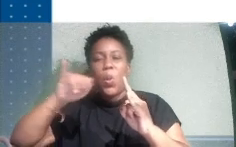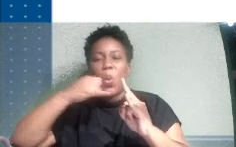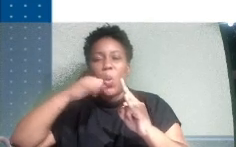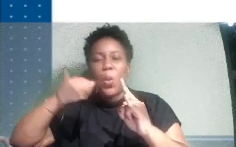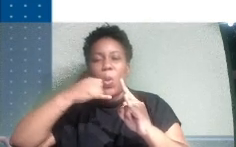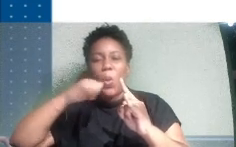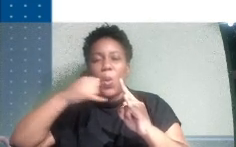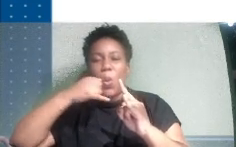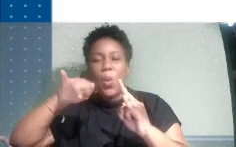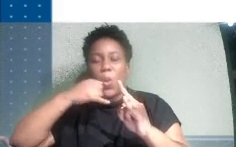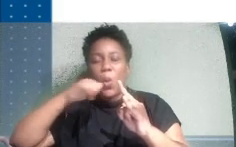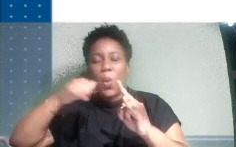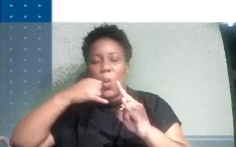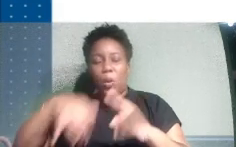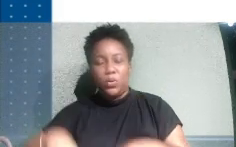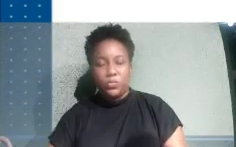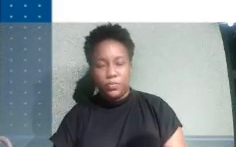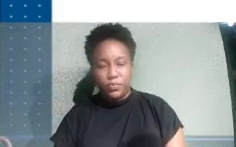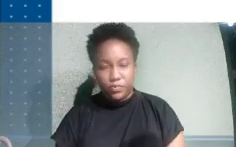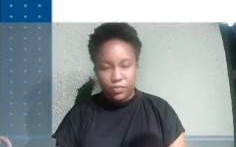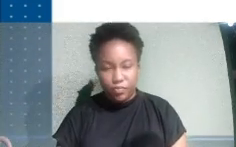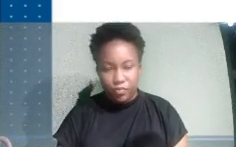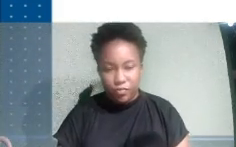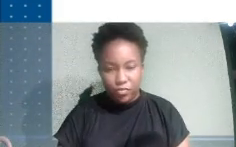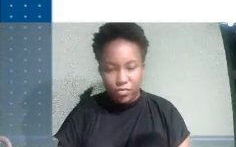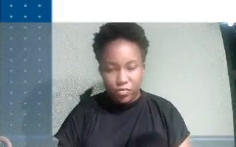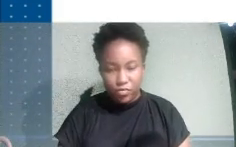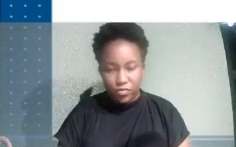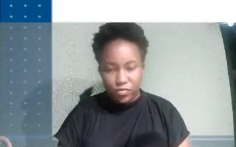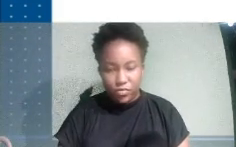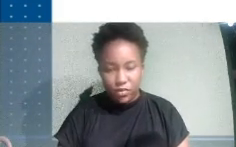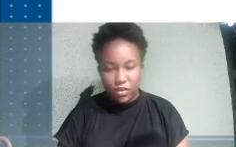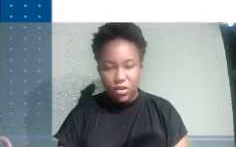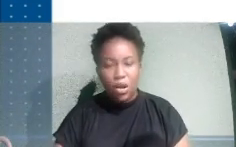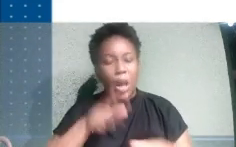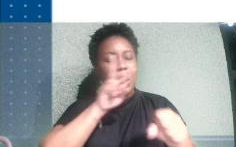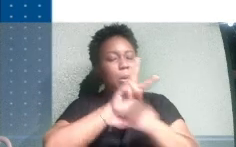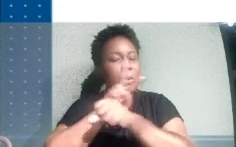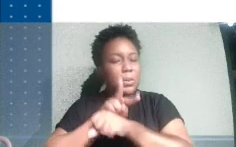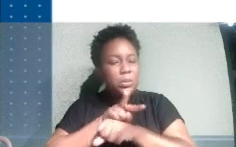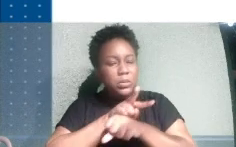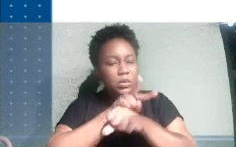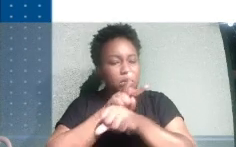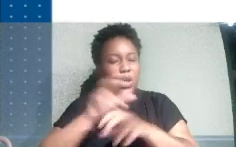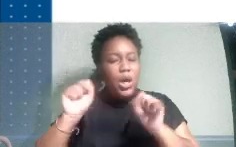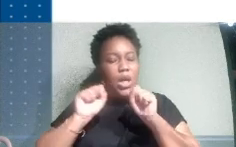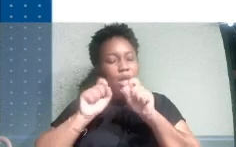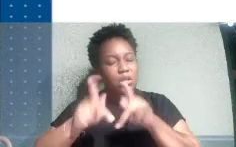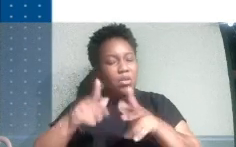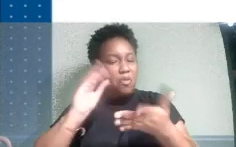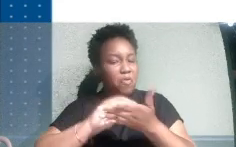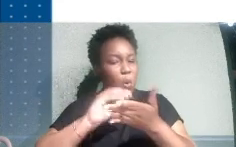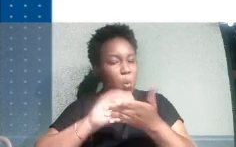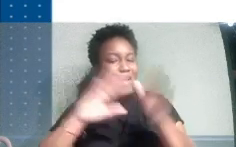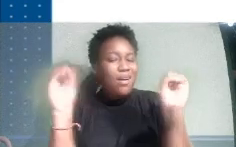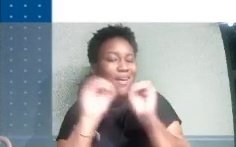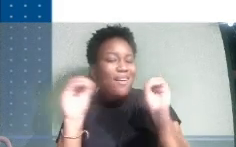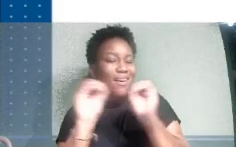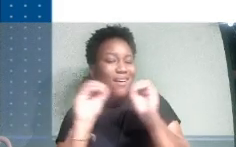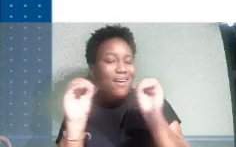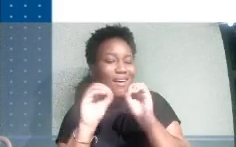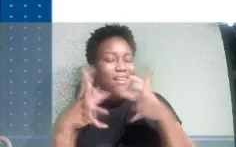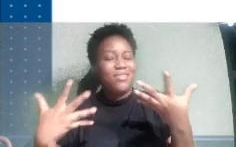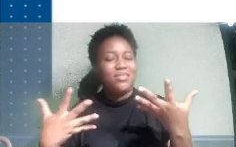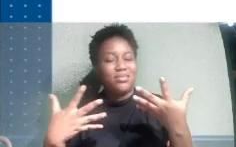medidor e do ramal de serviço. Então ela vai lá, inspeciona, fala, beleza, tá ok, é isso mesmo, não está faltando nada.